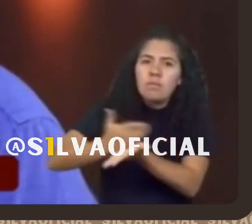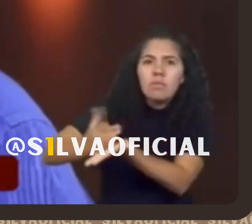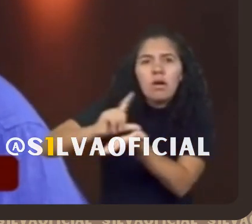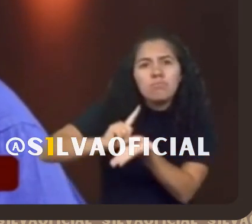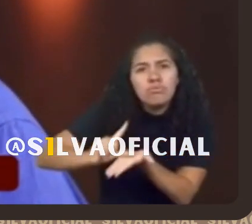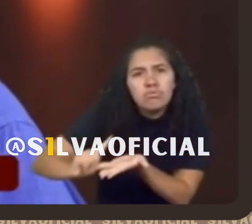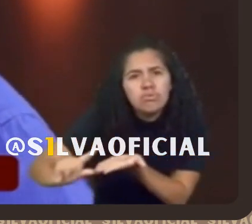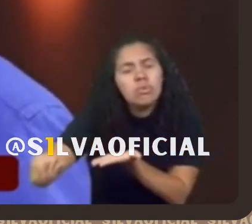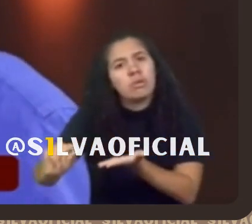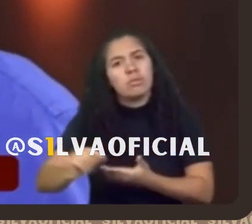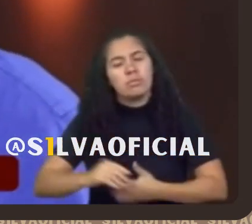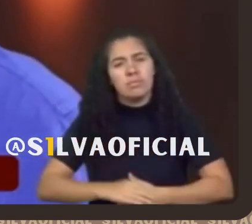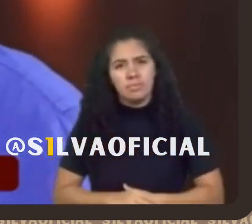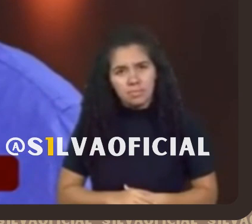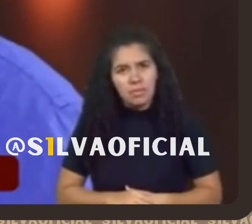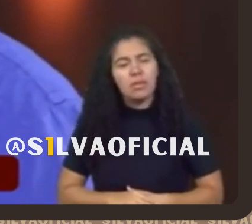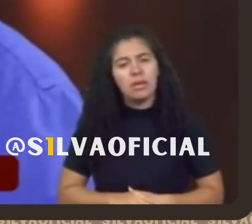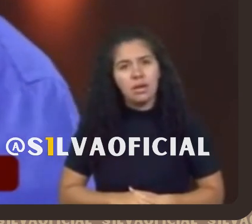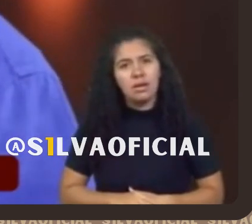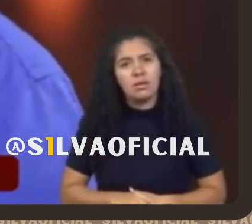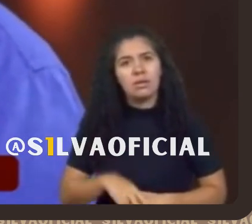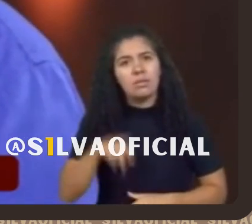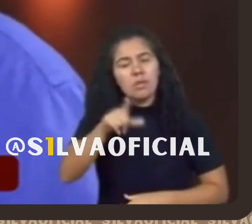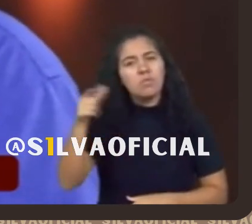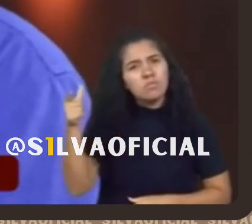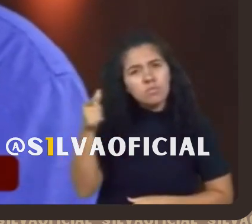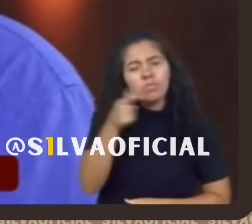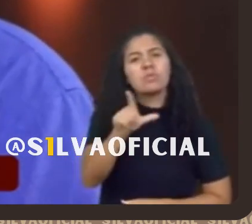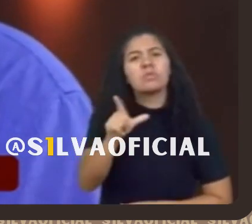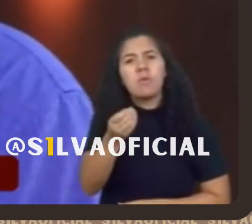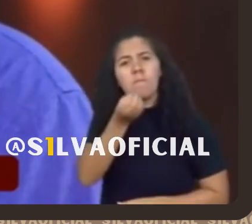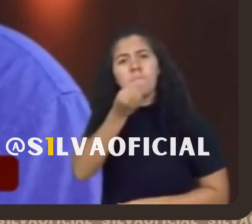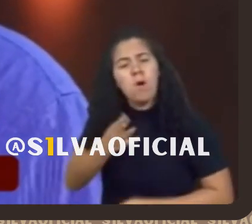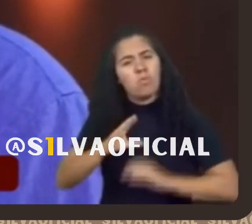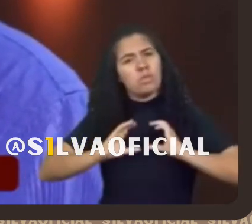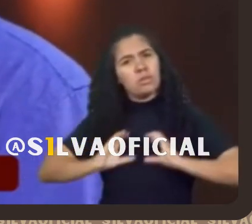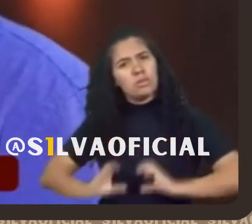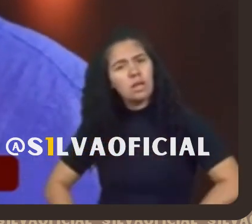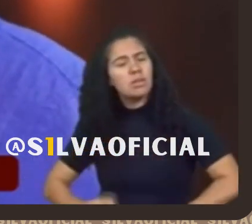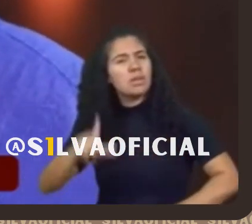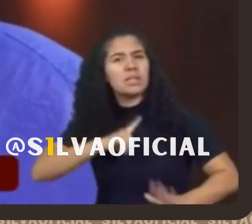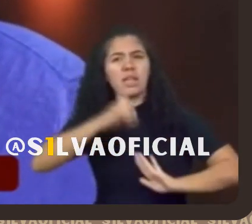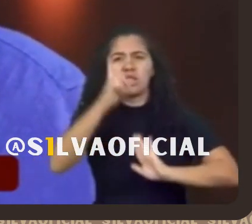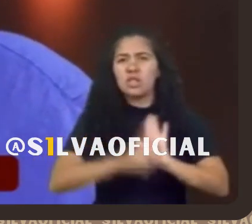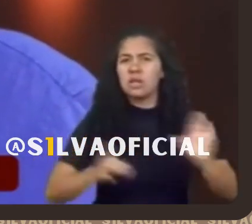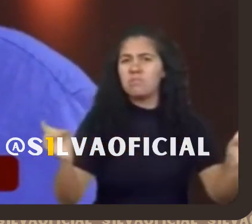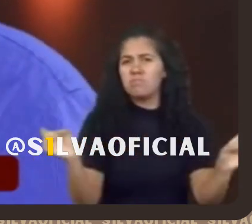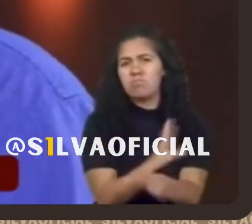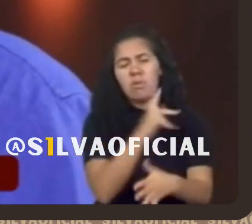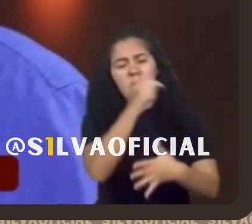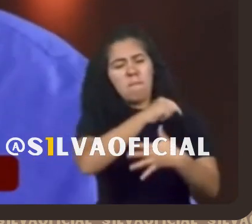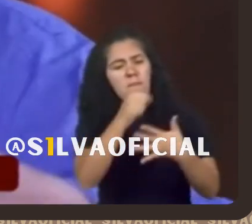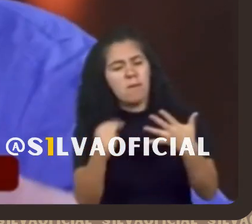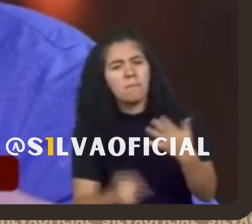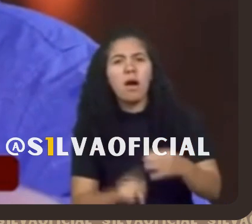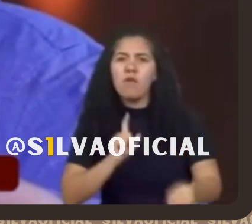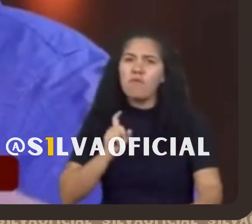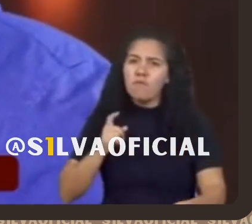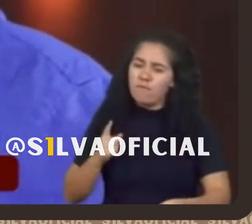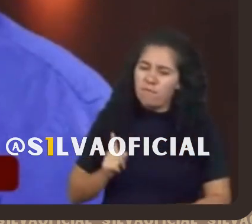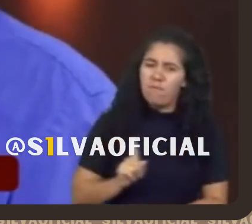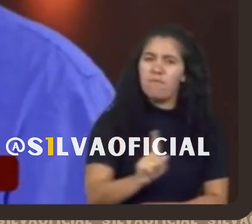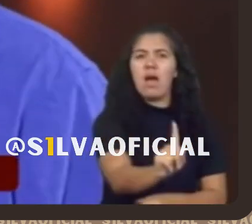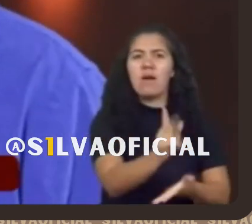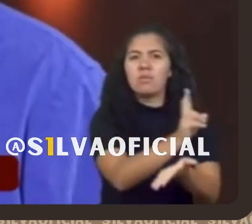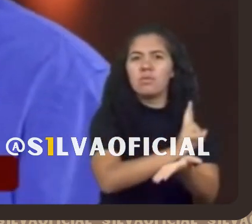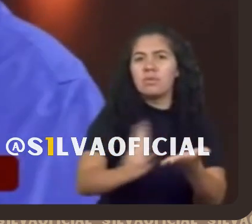sabe um de primeira classe um cidadão com todos os direitos adquiridos volta pra universidade bonitão Você pode até arrumar